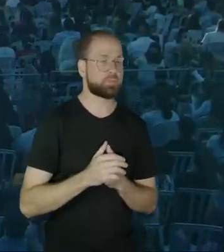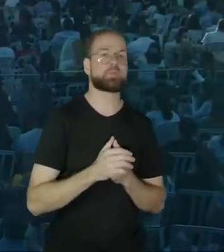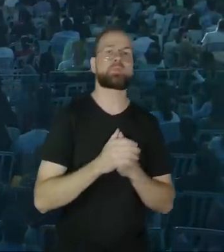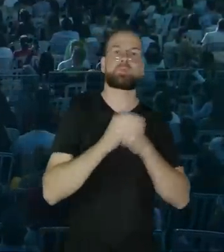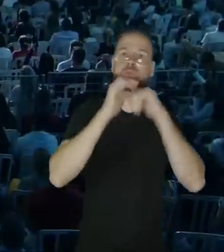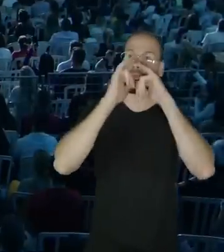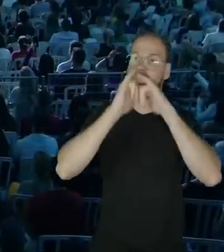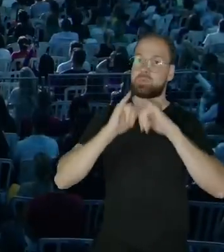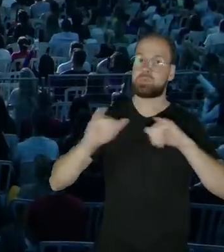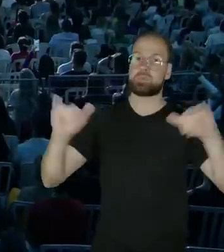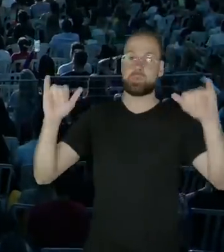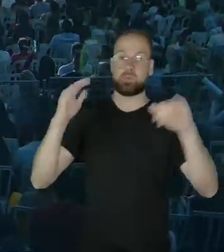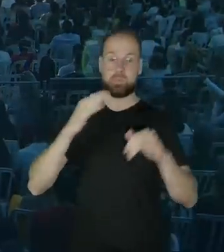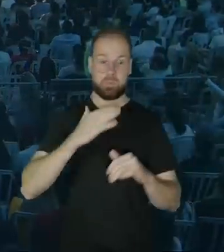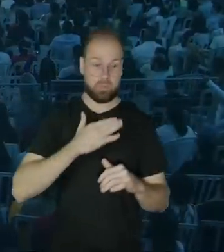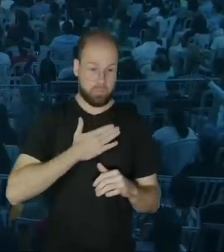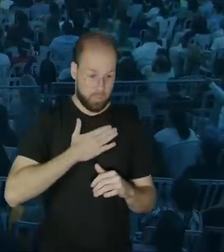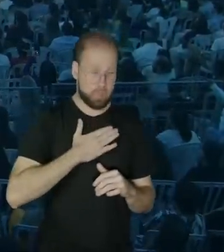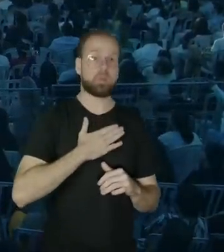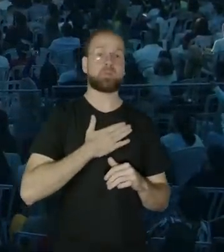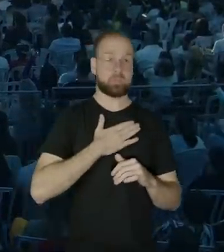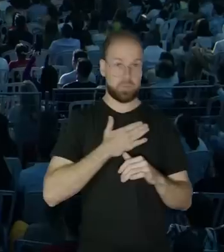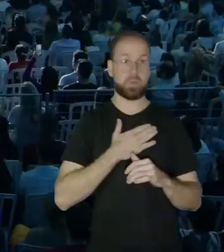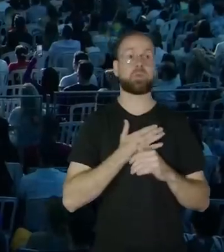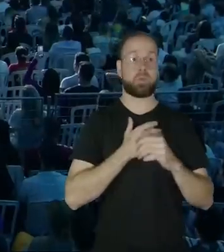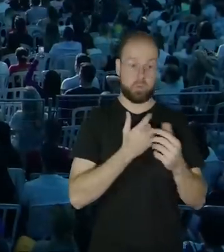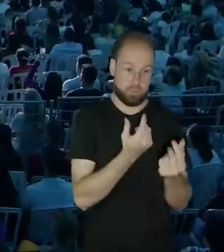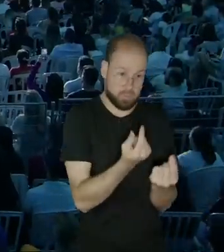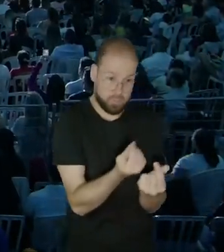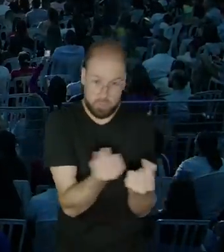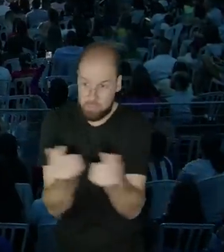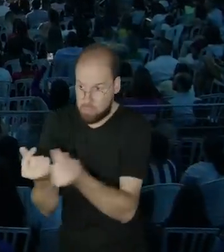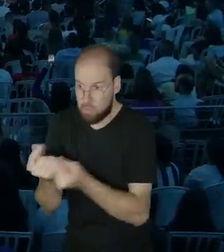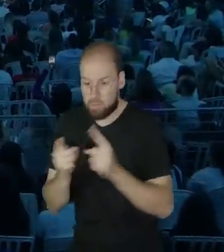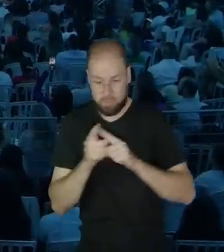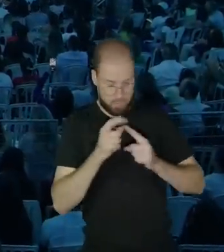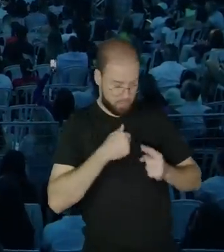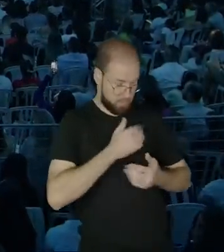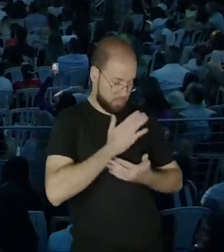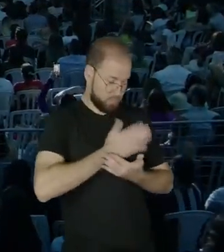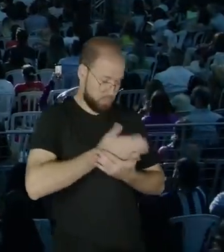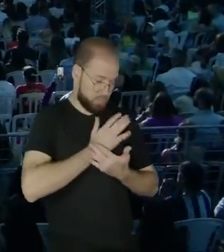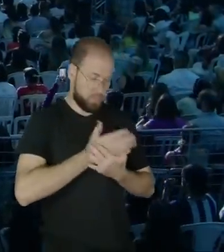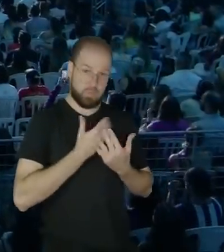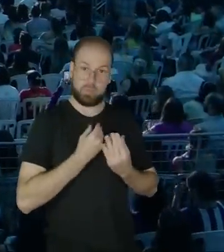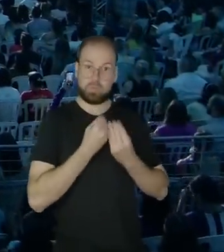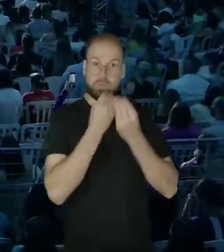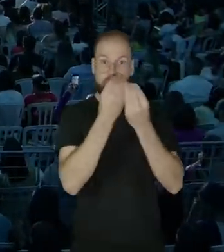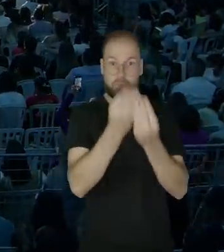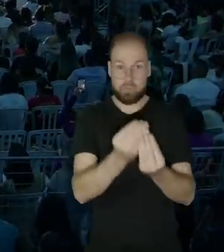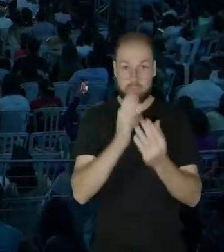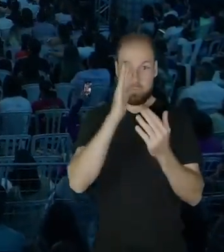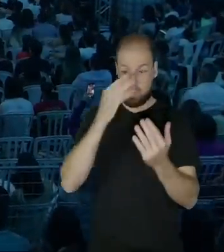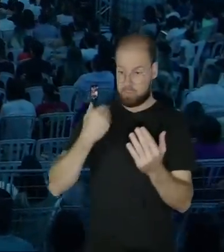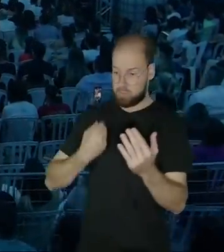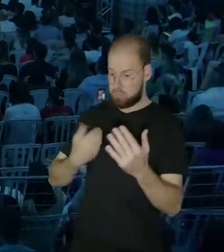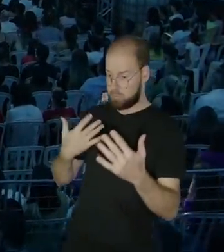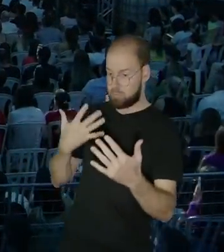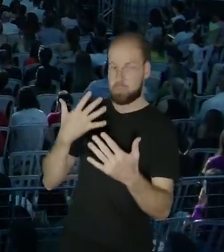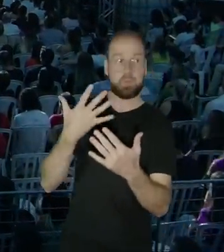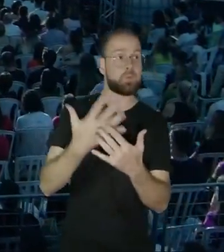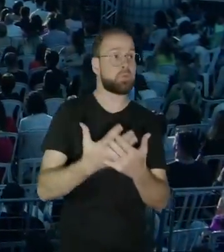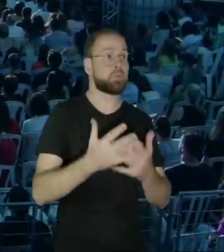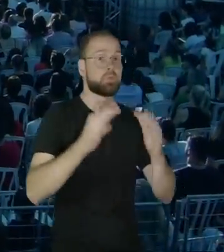Dissipei meus bens e o coração também. No fim, meu mundo